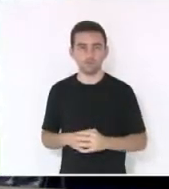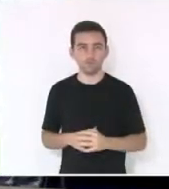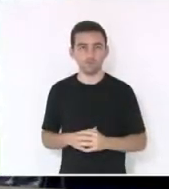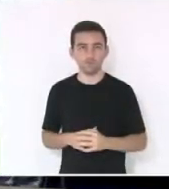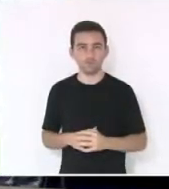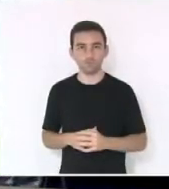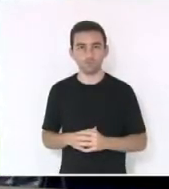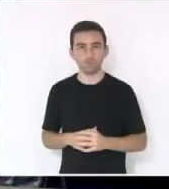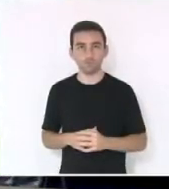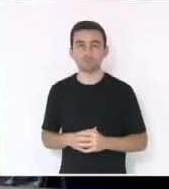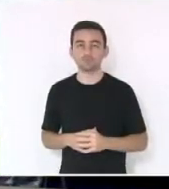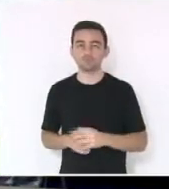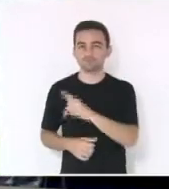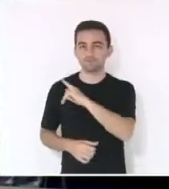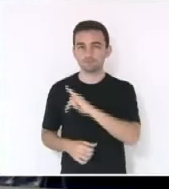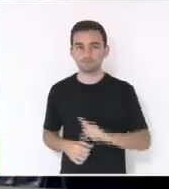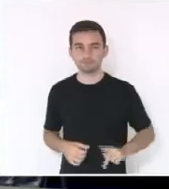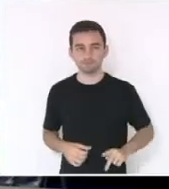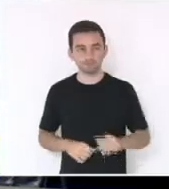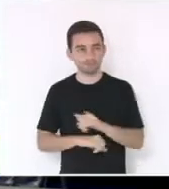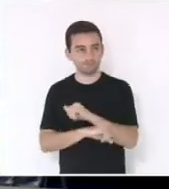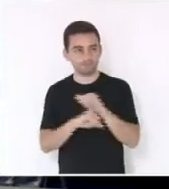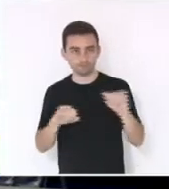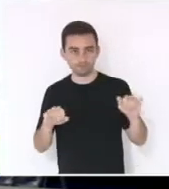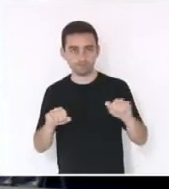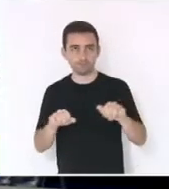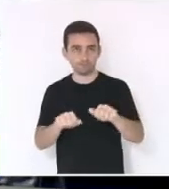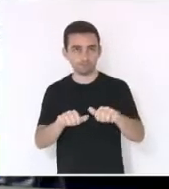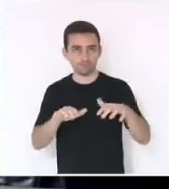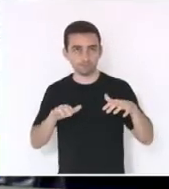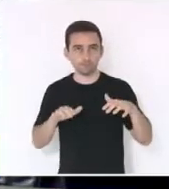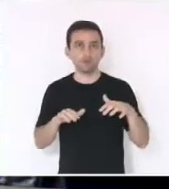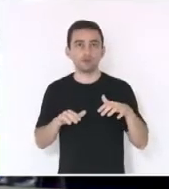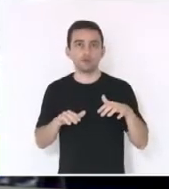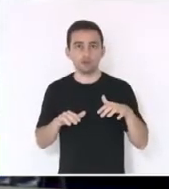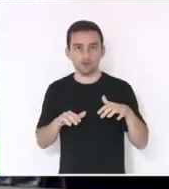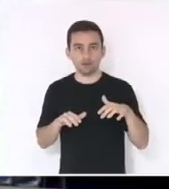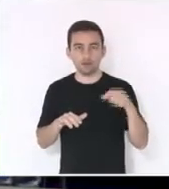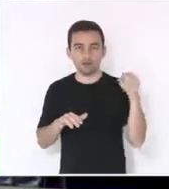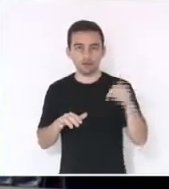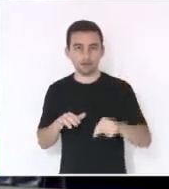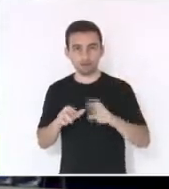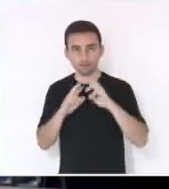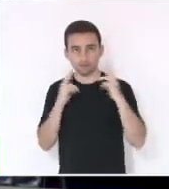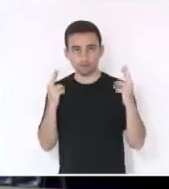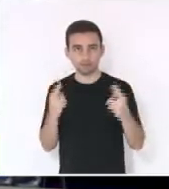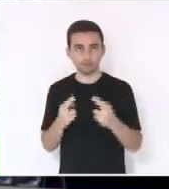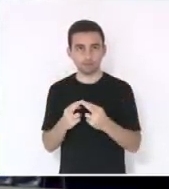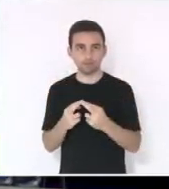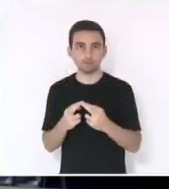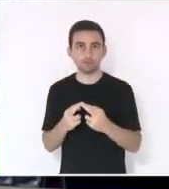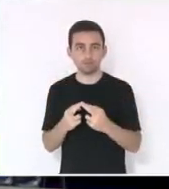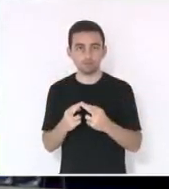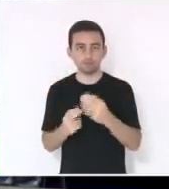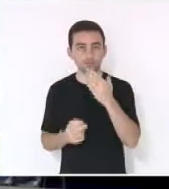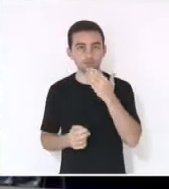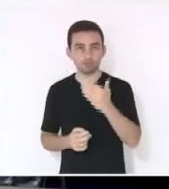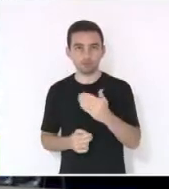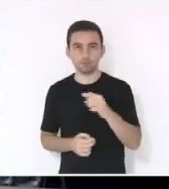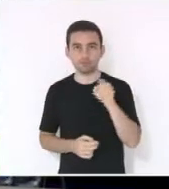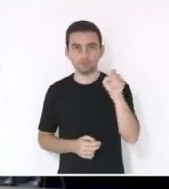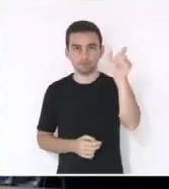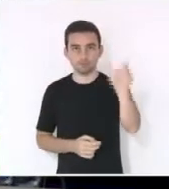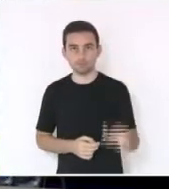deu conhecimento ao plenário de que a sessão foi convocada por solicitação da mesa a pedido do